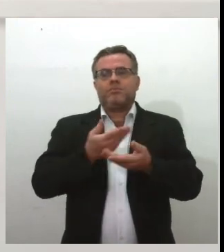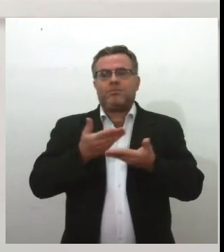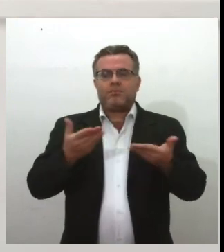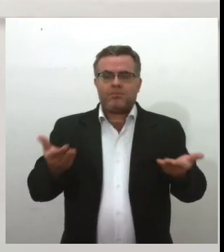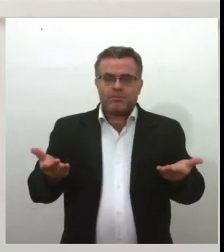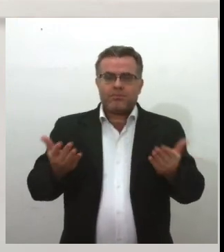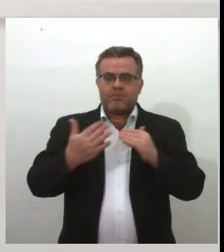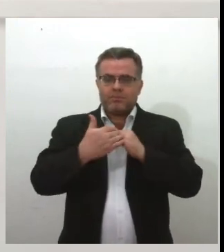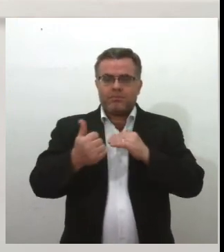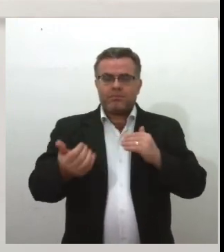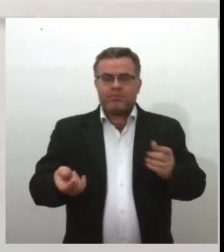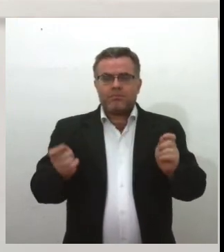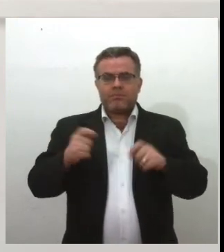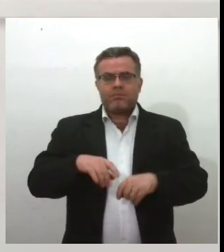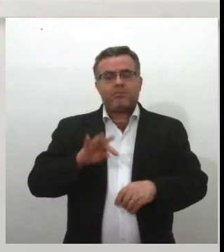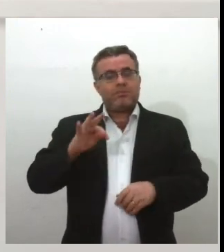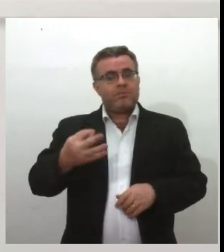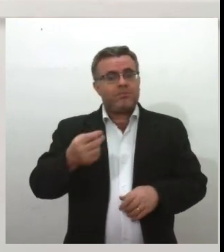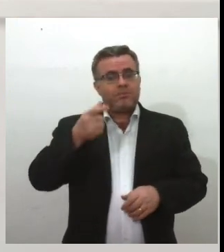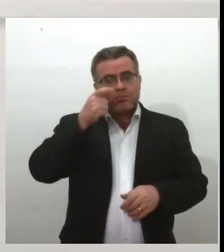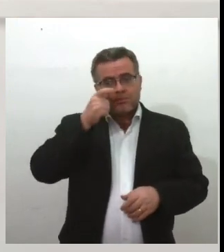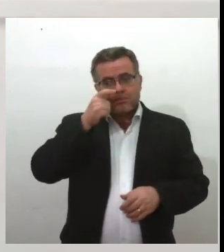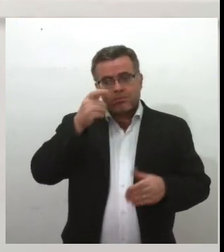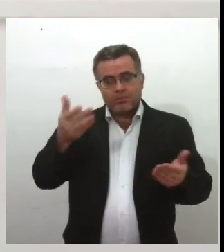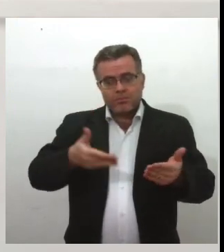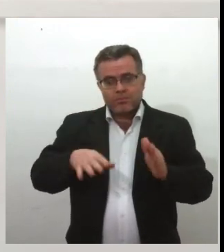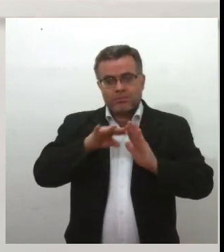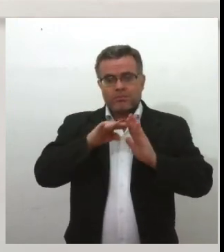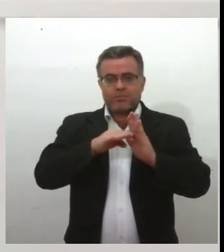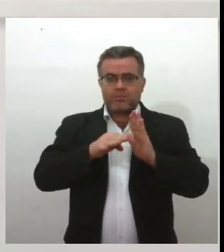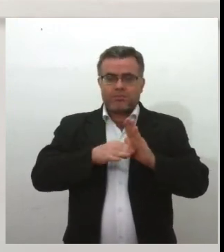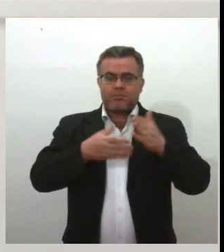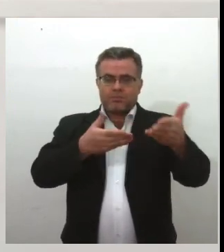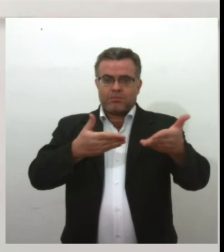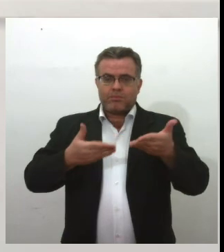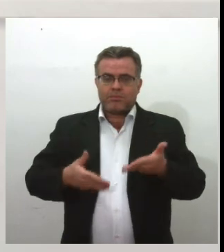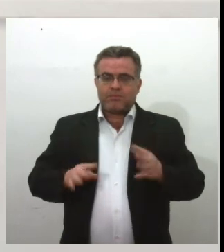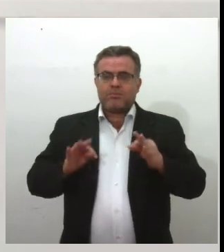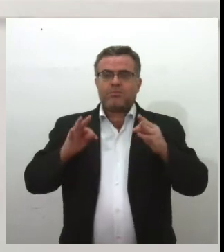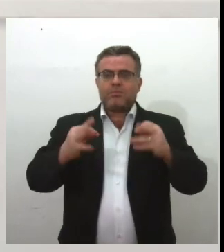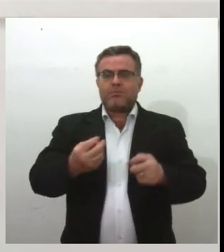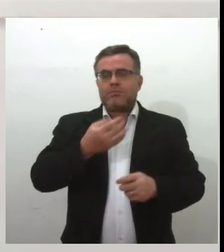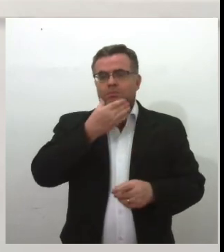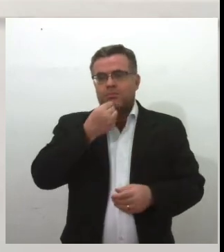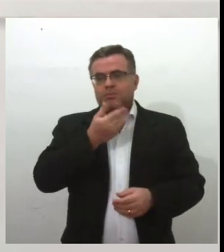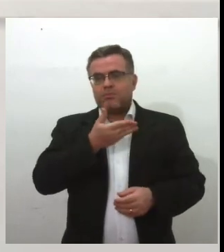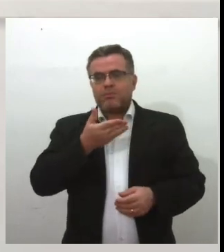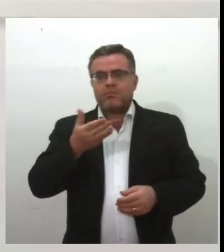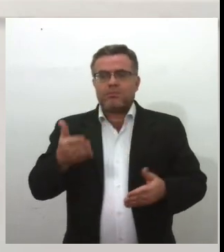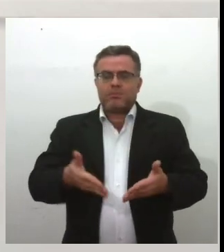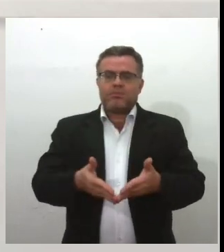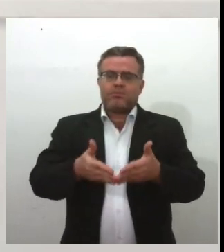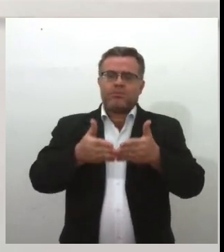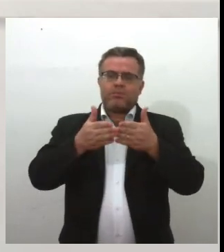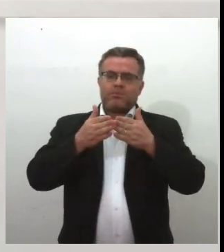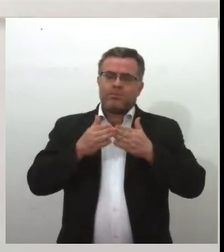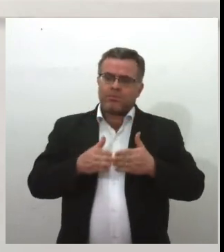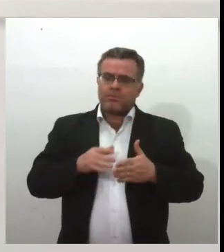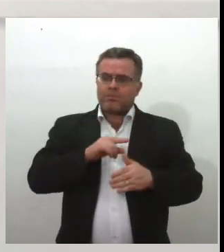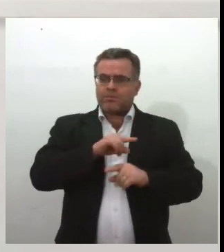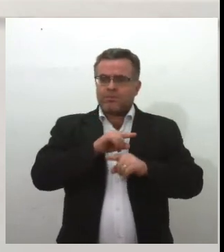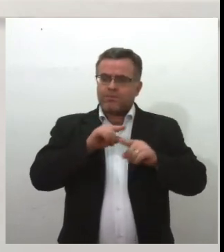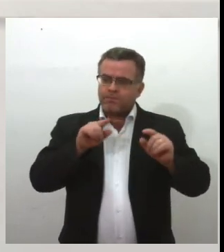ao público que está nos assistindo. E fazer um convite aí para a população masculina. Seja do tipo que você